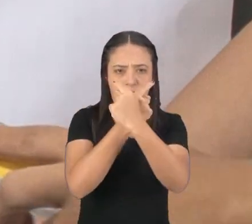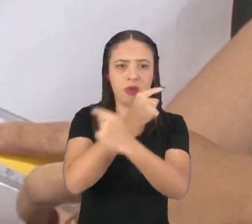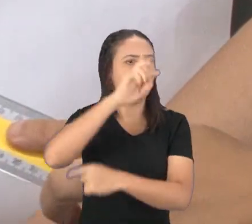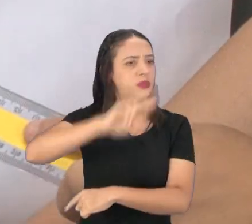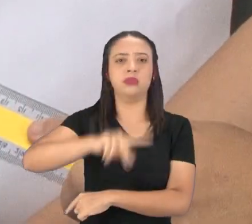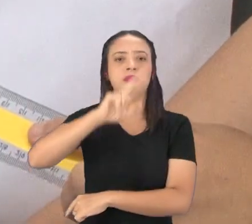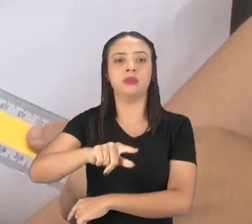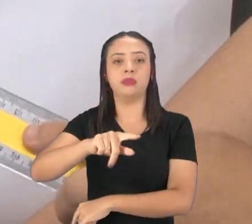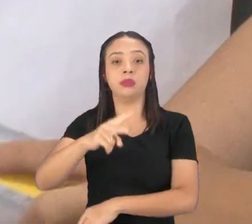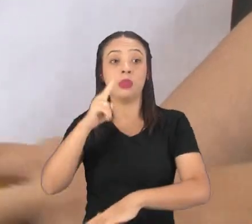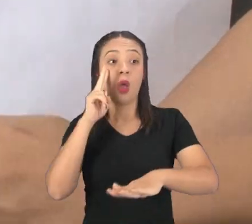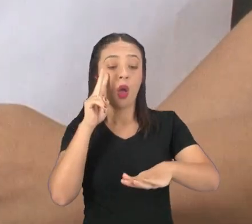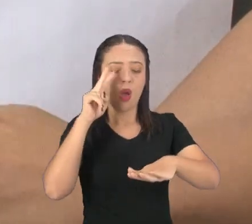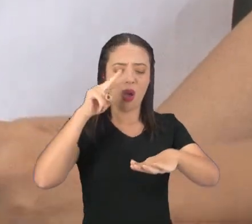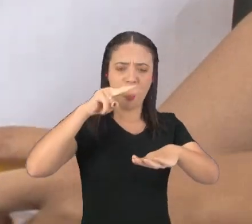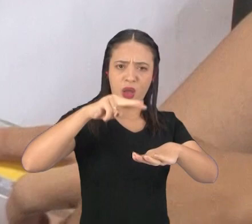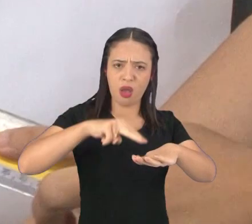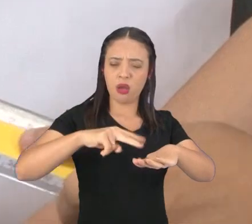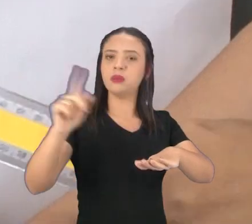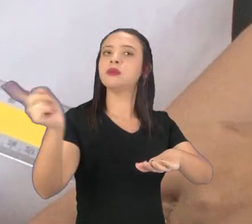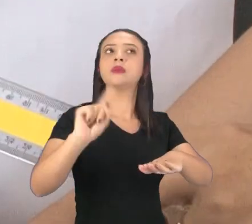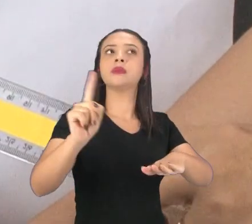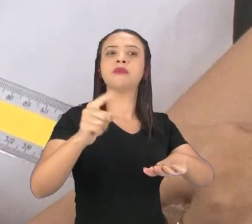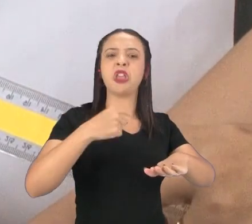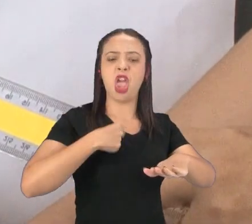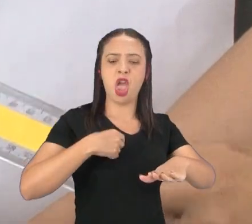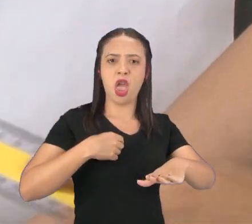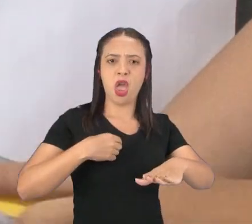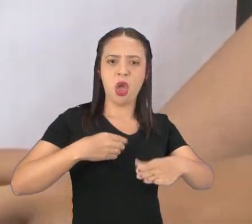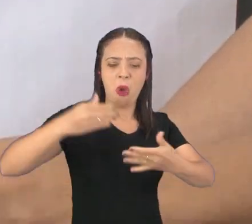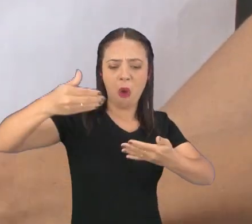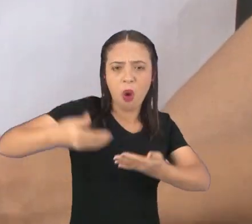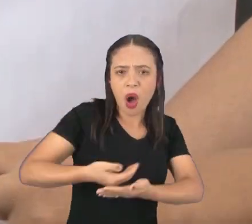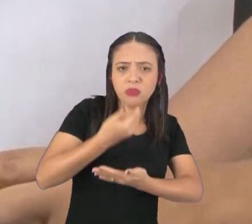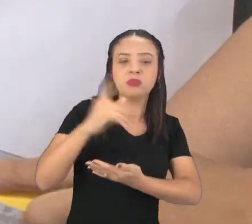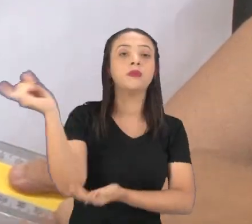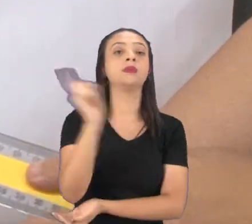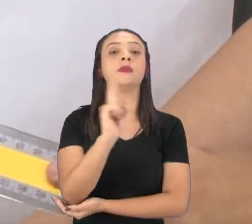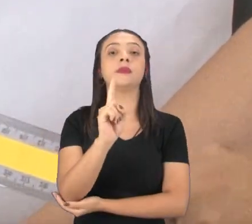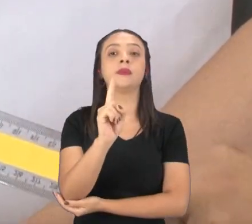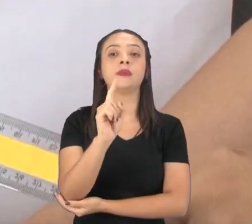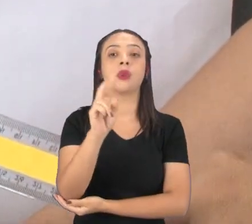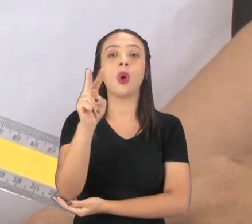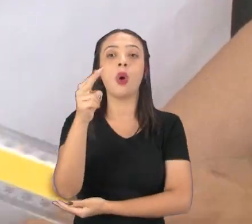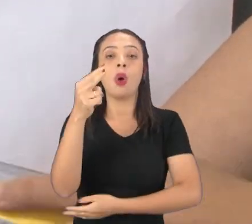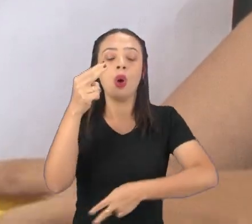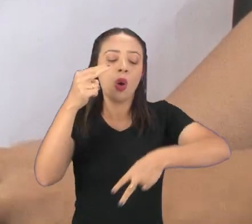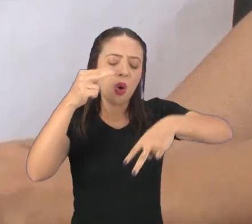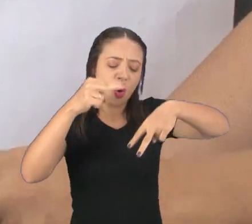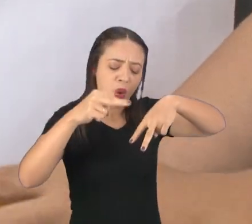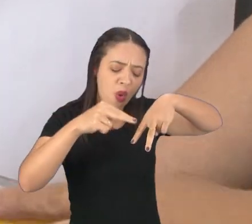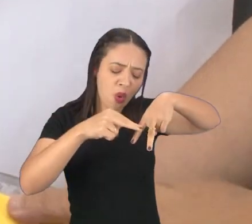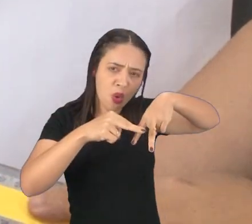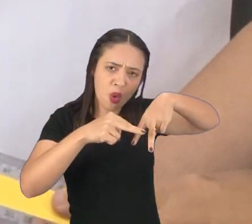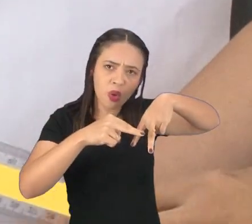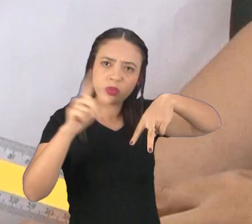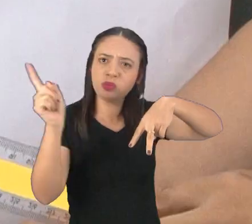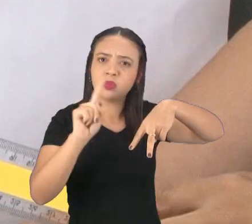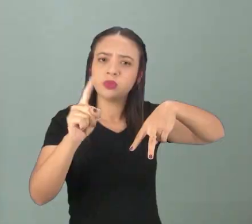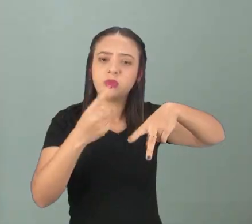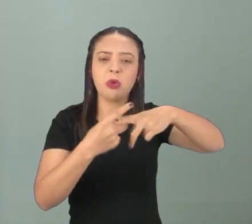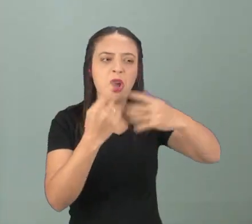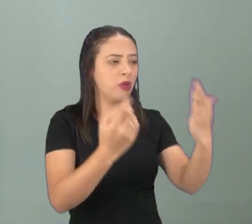Não me olhe na mão, que eu não sou mamão. Não me olhe no joelho, que eu não